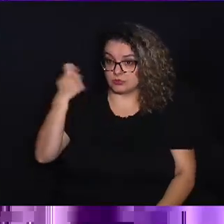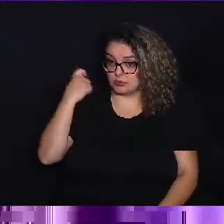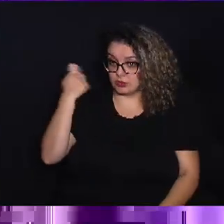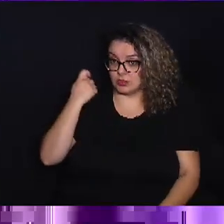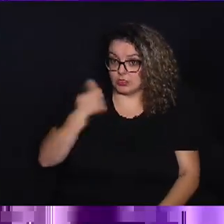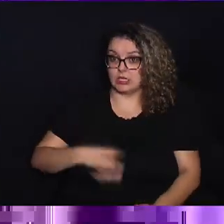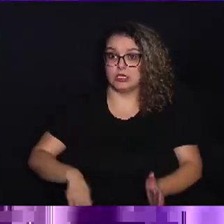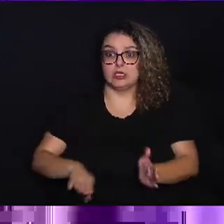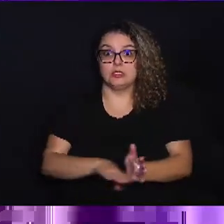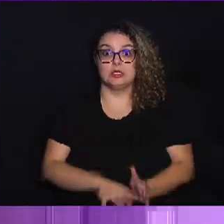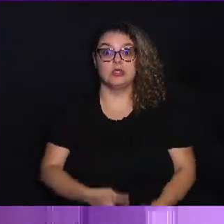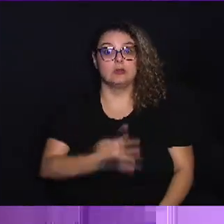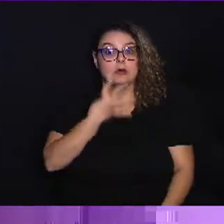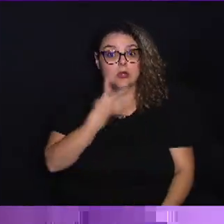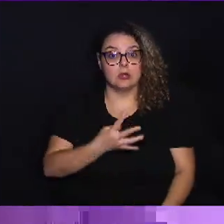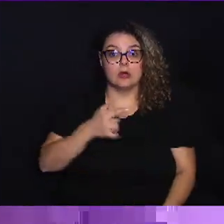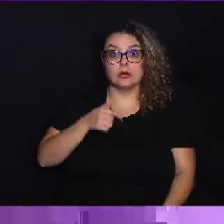chegou a